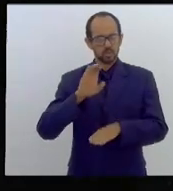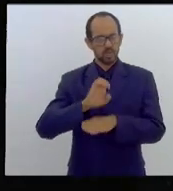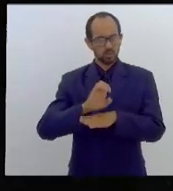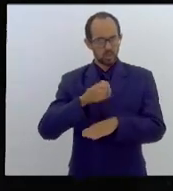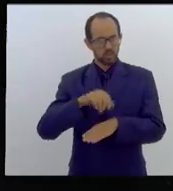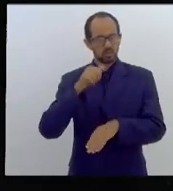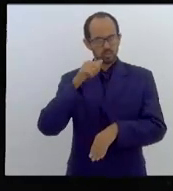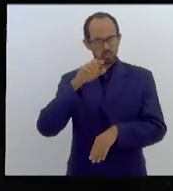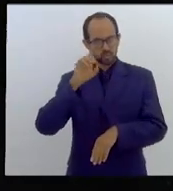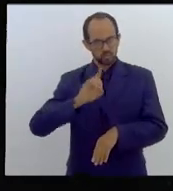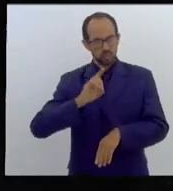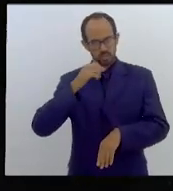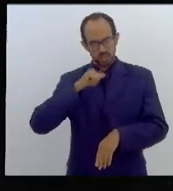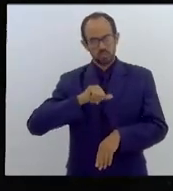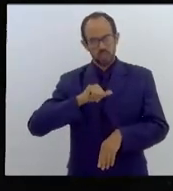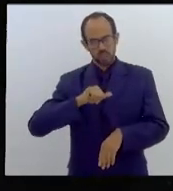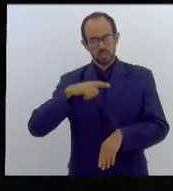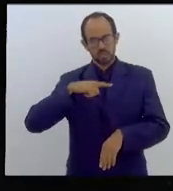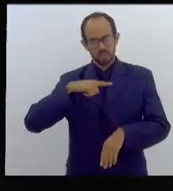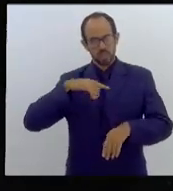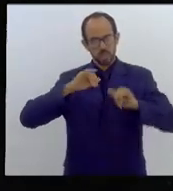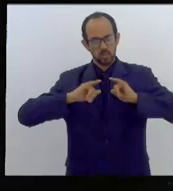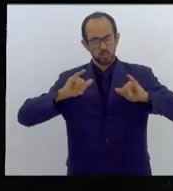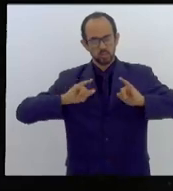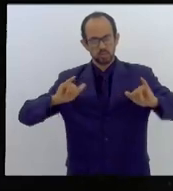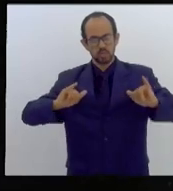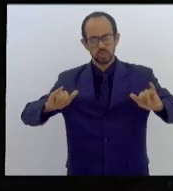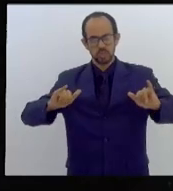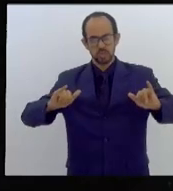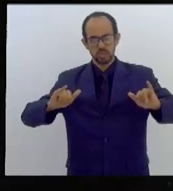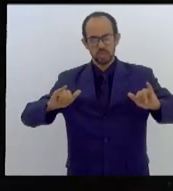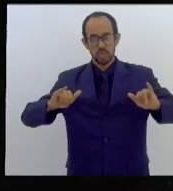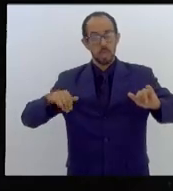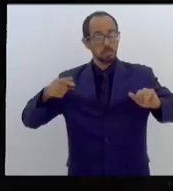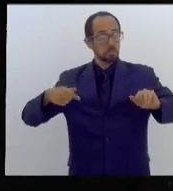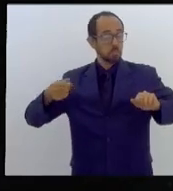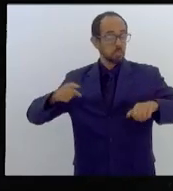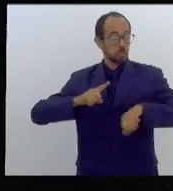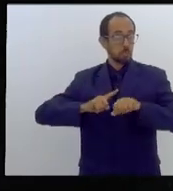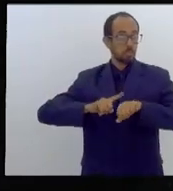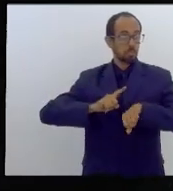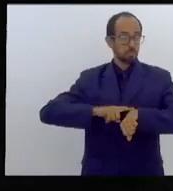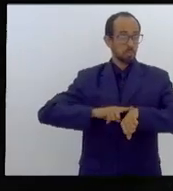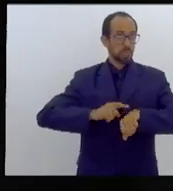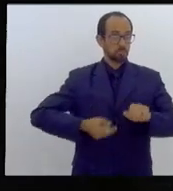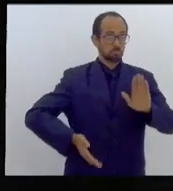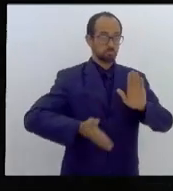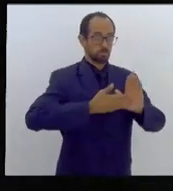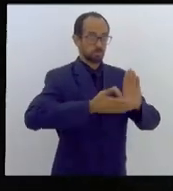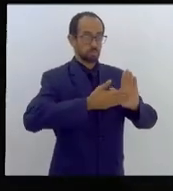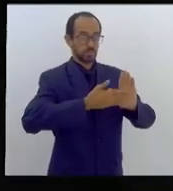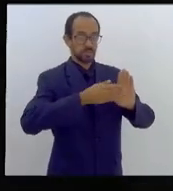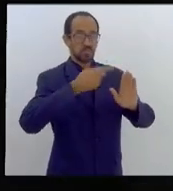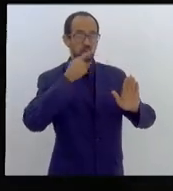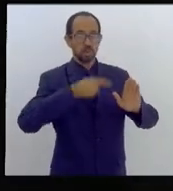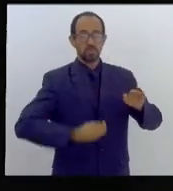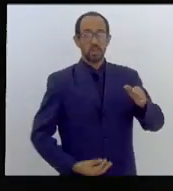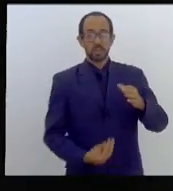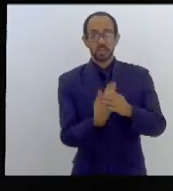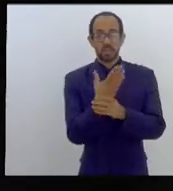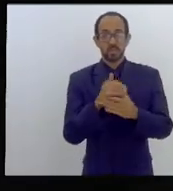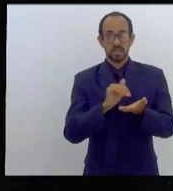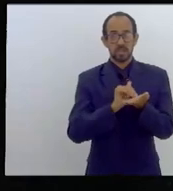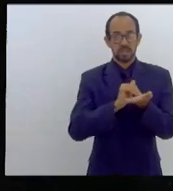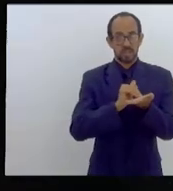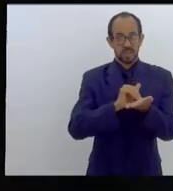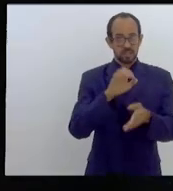embora haja notícias, né, durante a campanha eleitoral, que o governador do Estado vai implantar a Secretaria de Estado